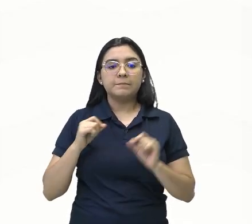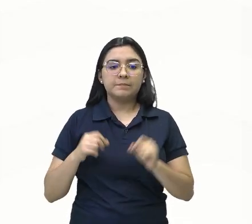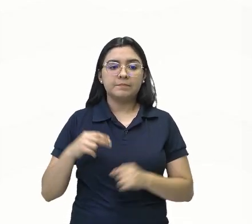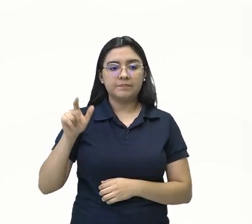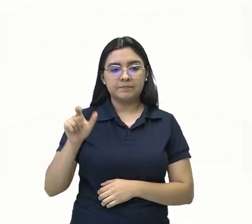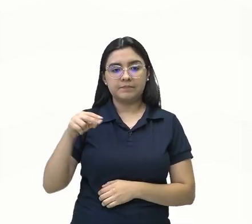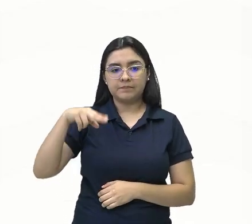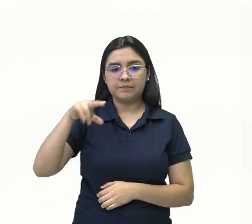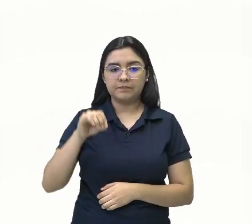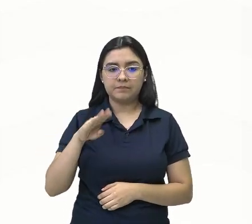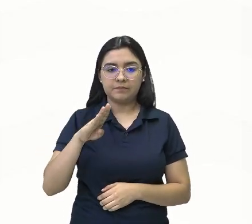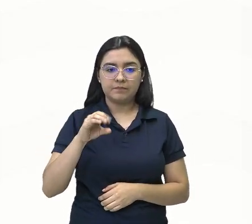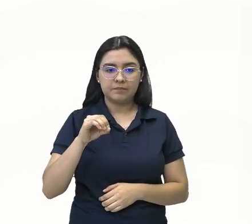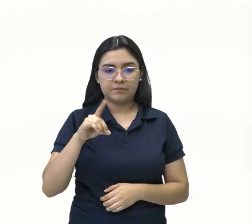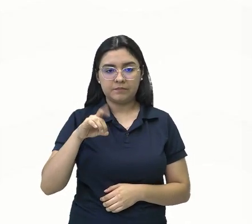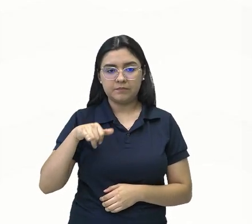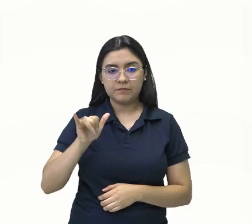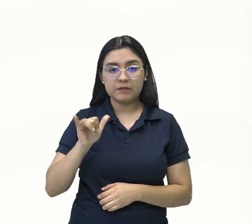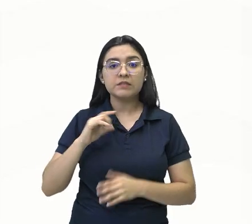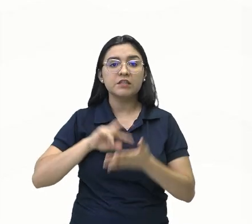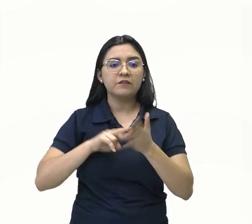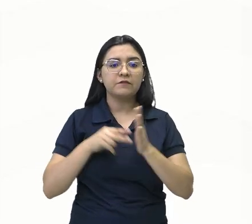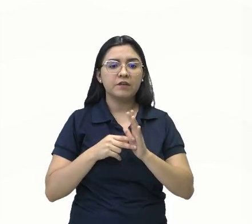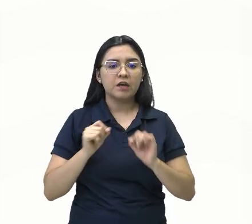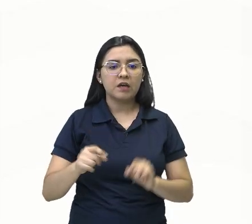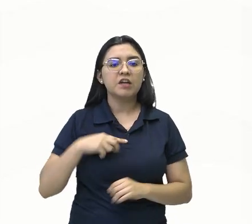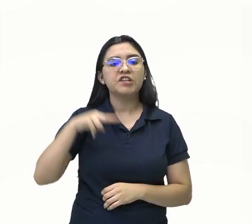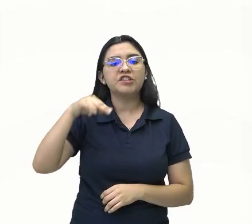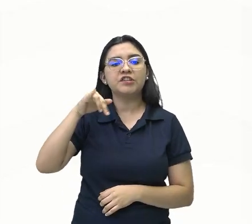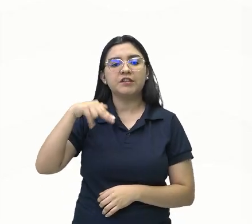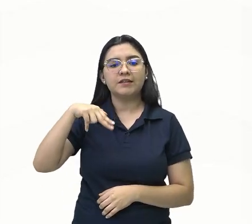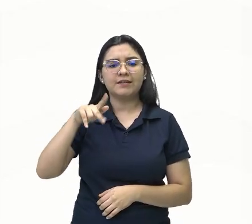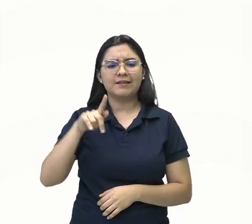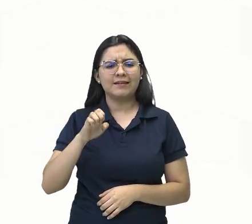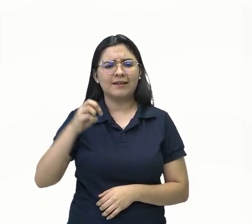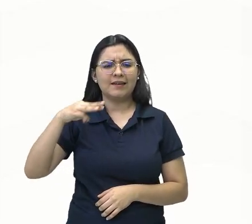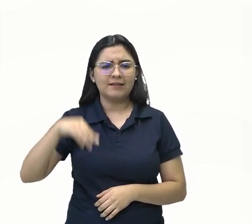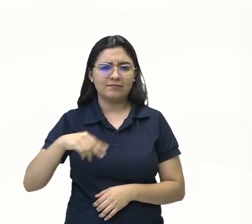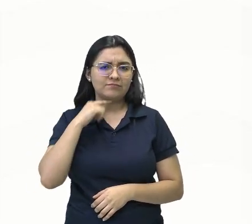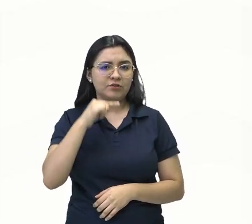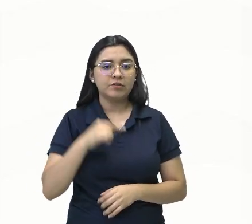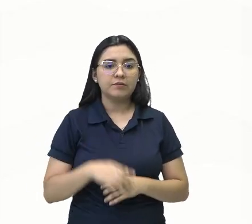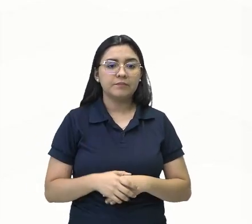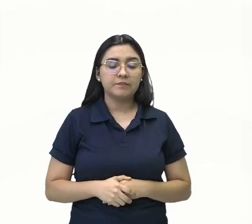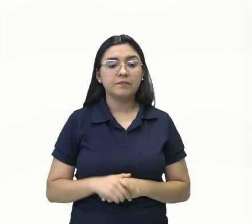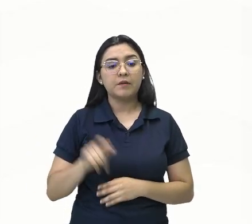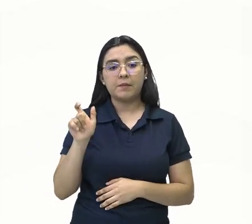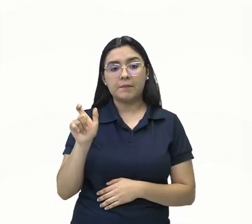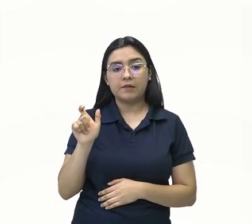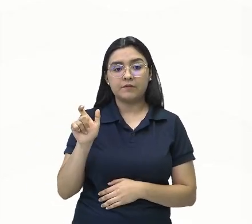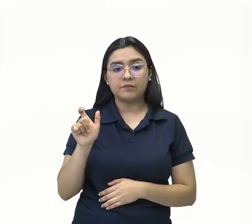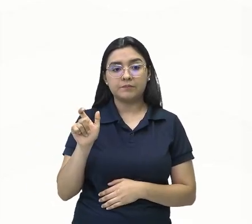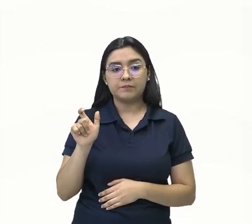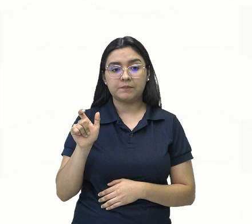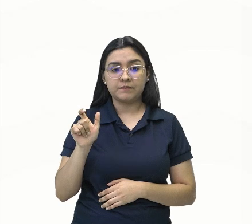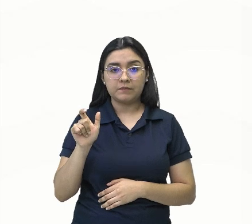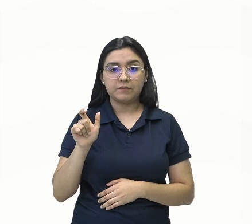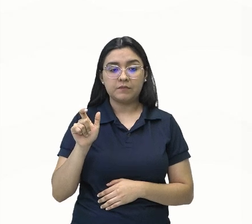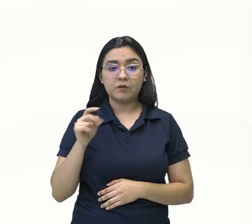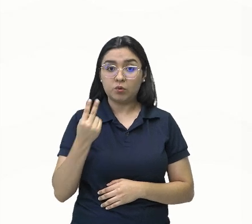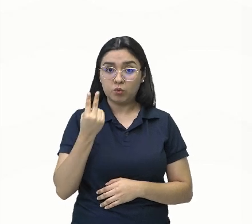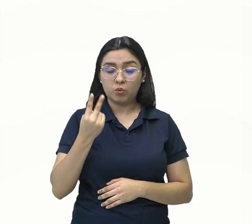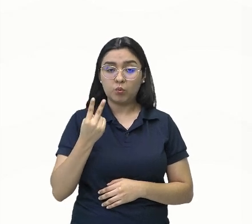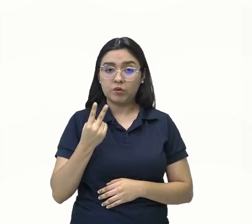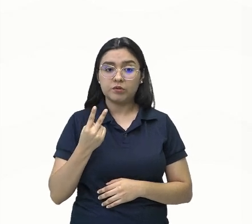nobody significa ninguém. Olha só a junção dessa palavrinha, tá? Ela é uma palavrinha que é a junção, né, de